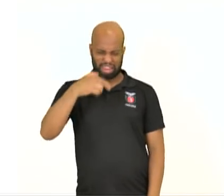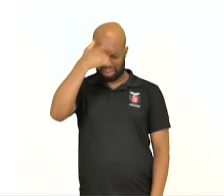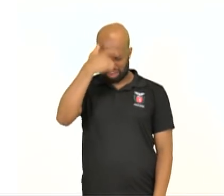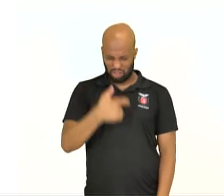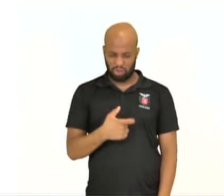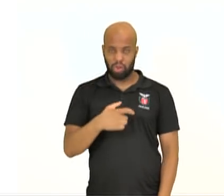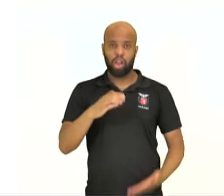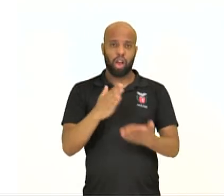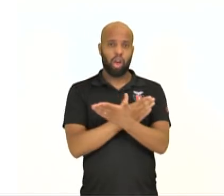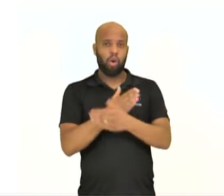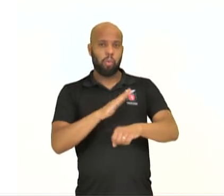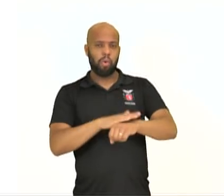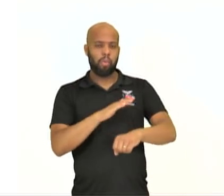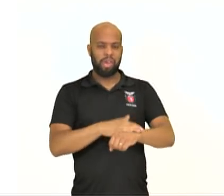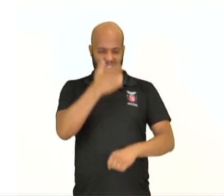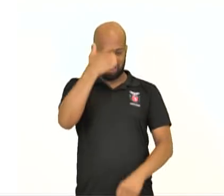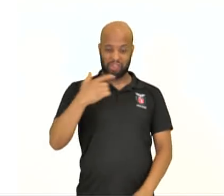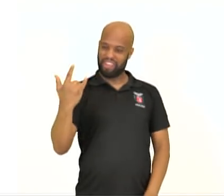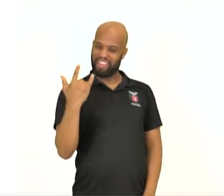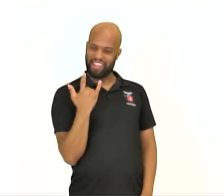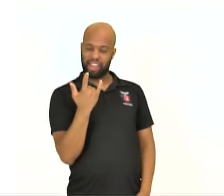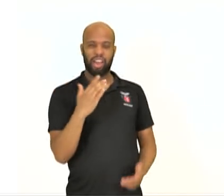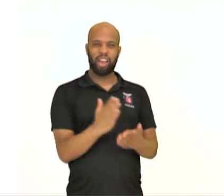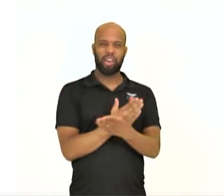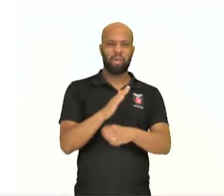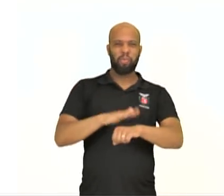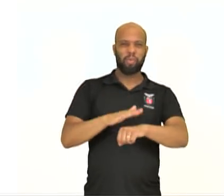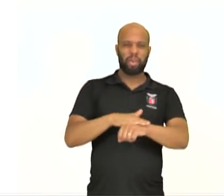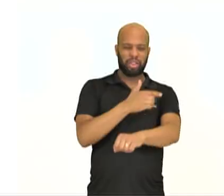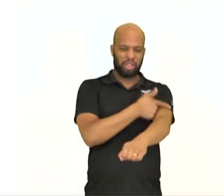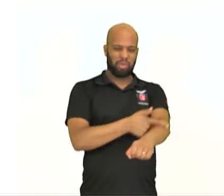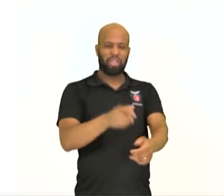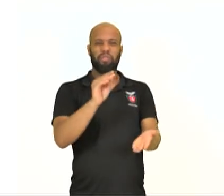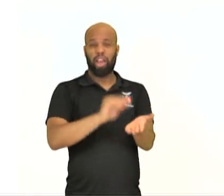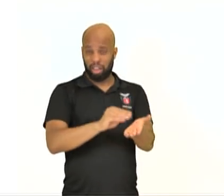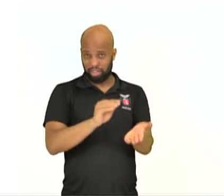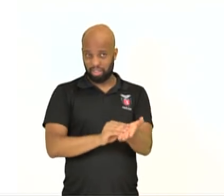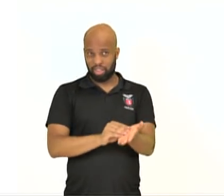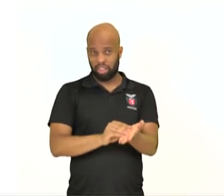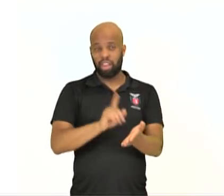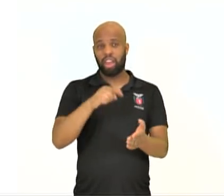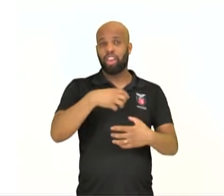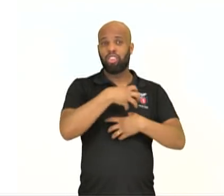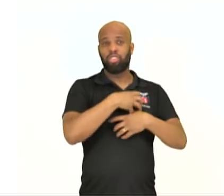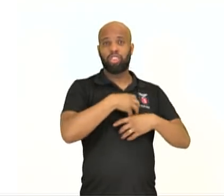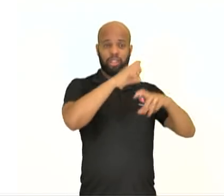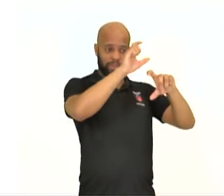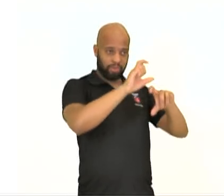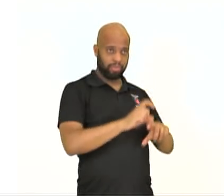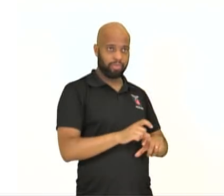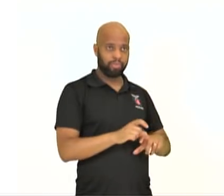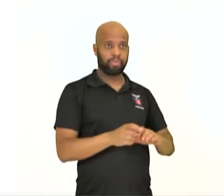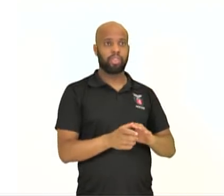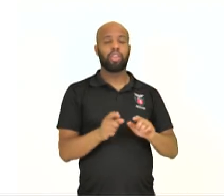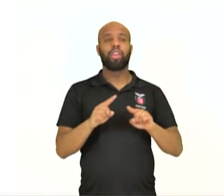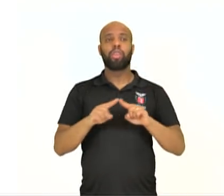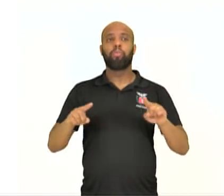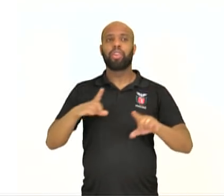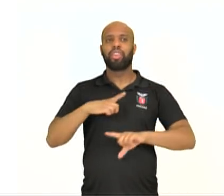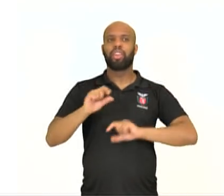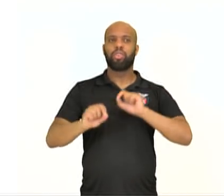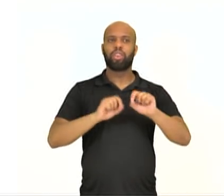sou o meu queridinho, às vezes sou o moleque mal criado, tal, tal, tal. Isso é um texto em prosa. Ah, professora, mas deu